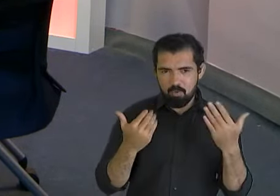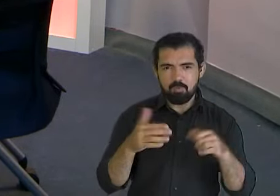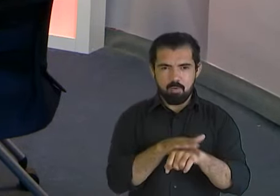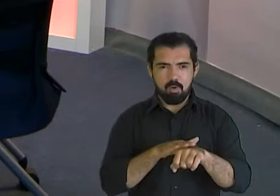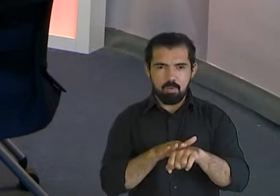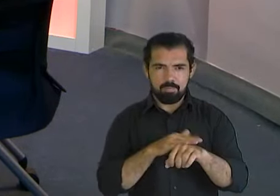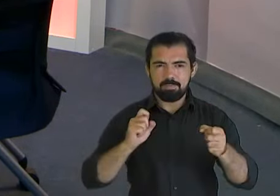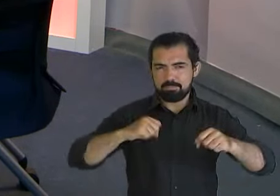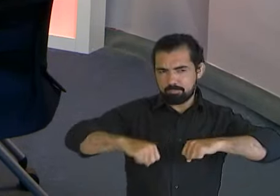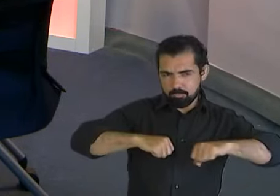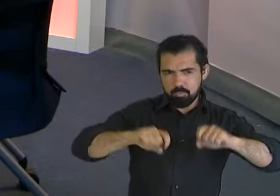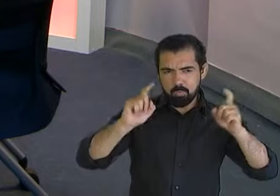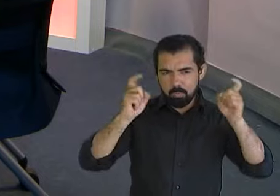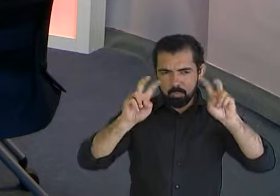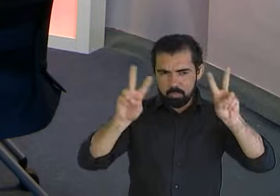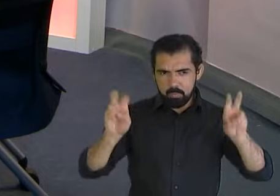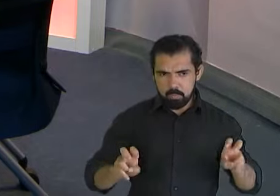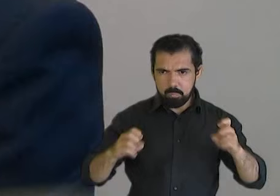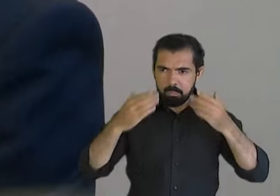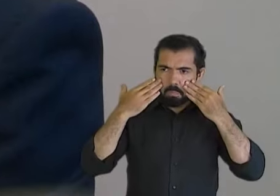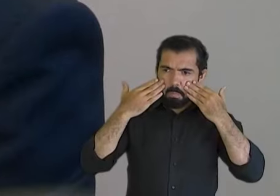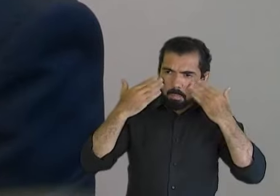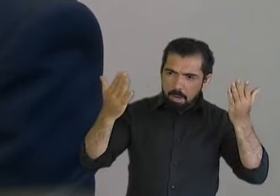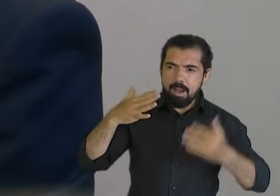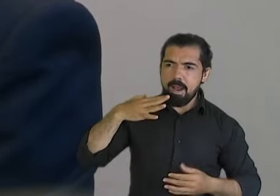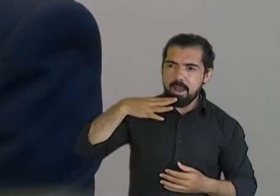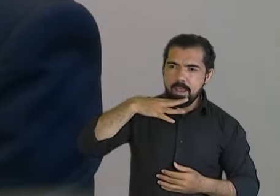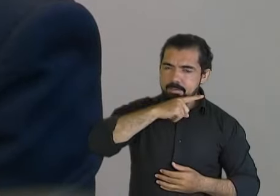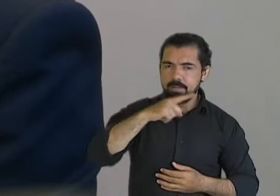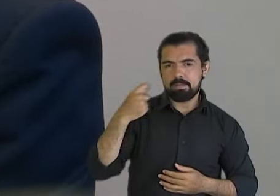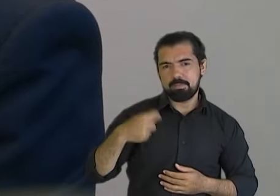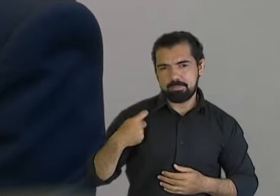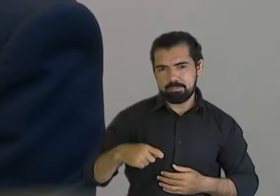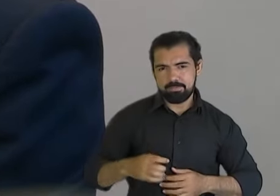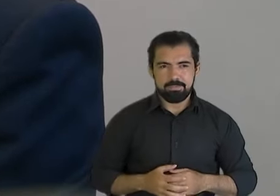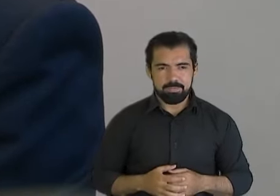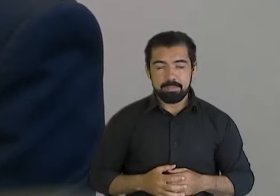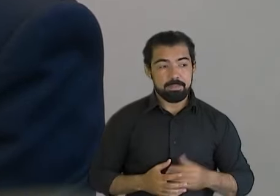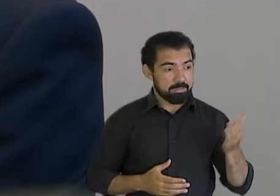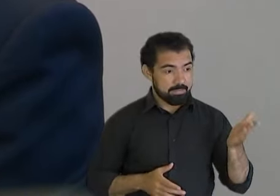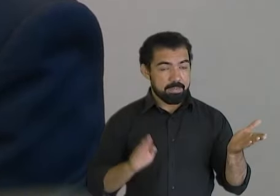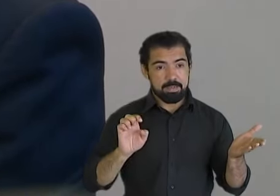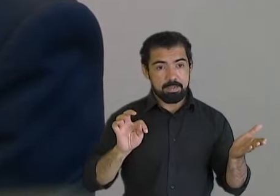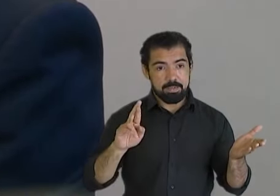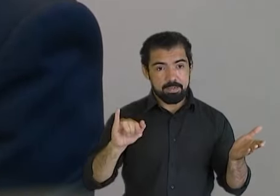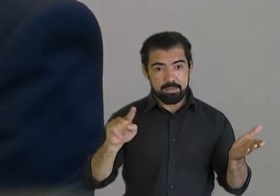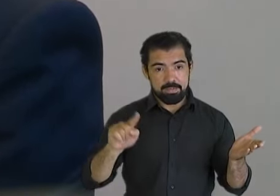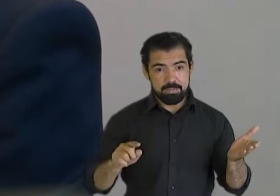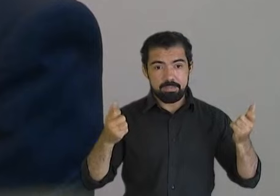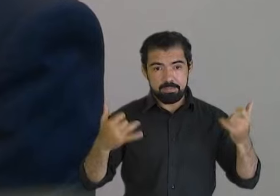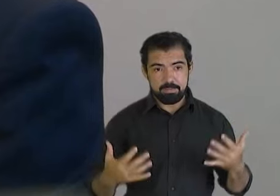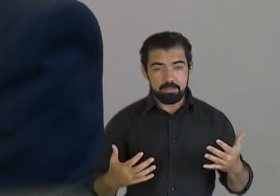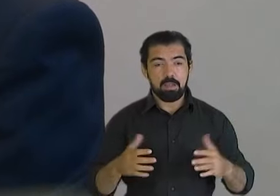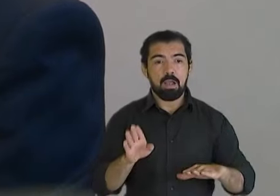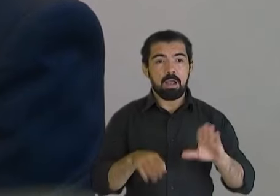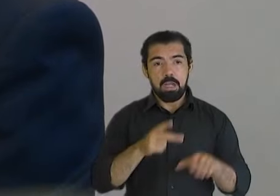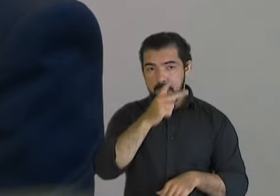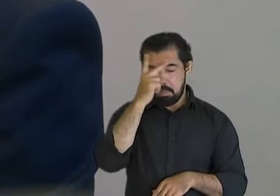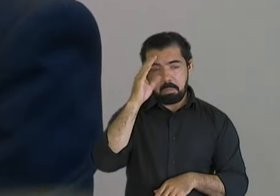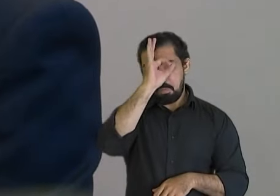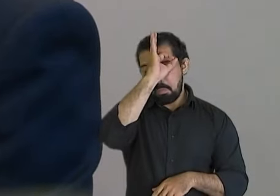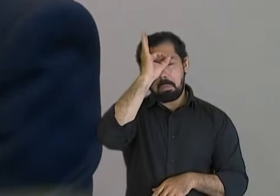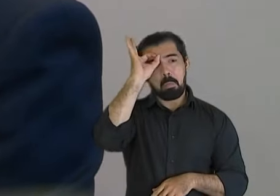discutir a questão, para realmente tornar público, né, porque como própria a Beatriz colocou, muitas pessoas às vezes nem sequer se dão conta